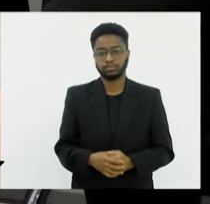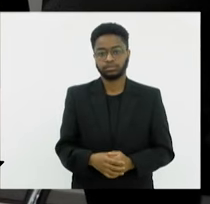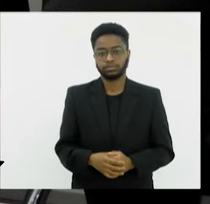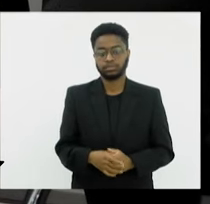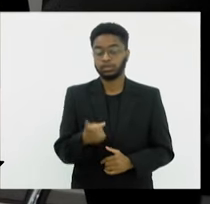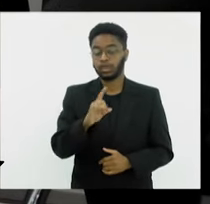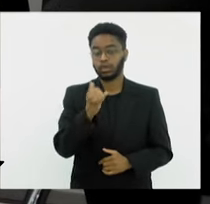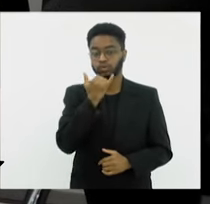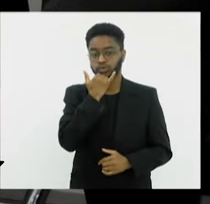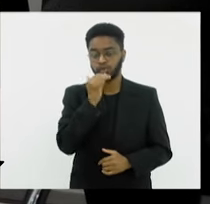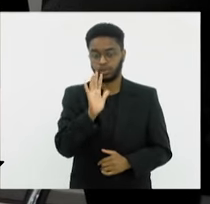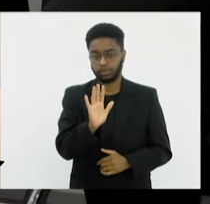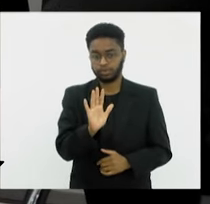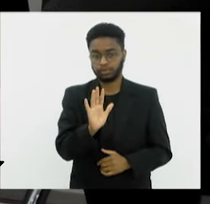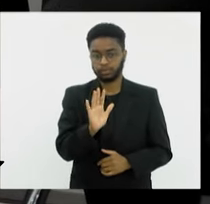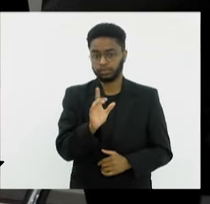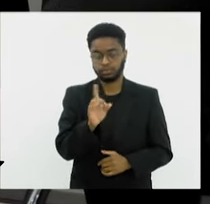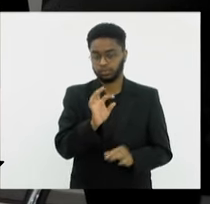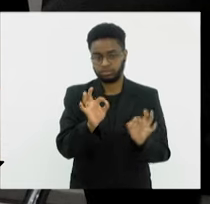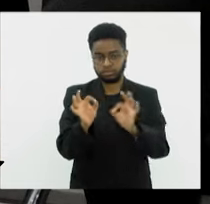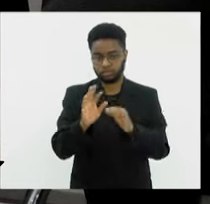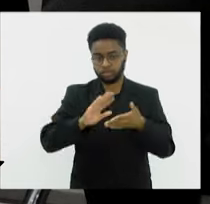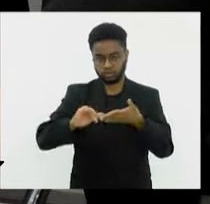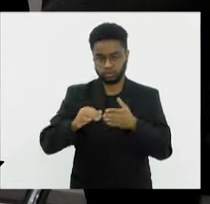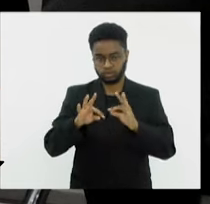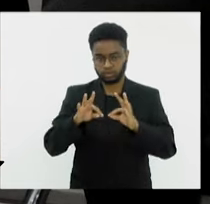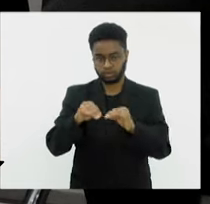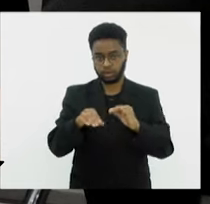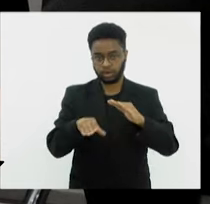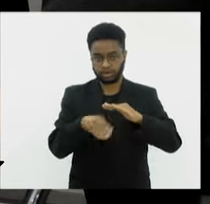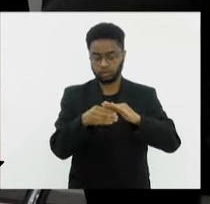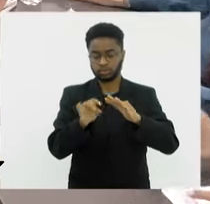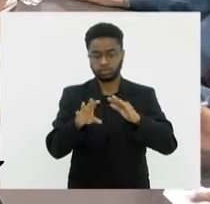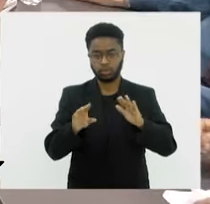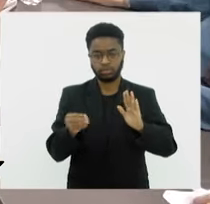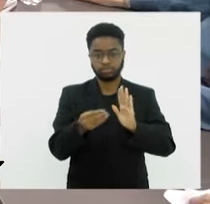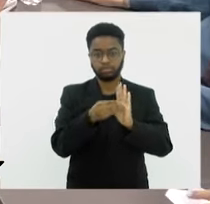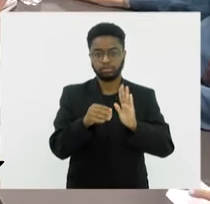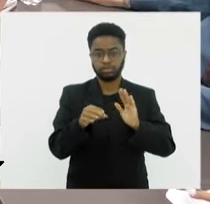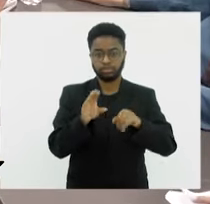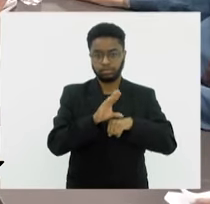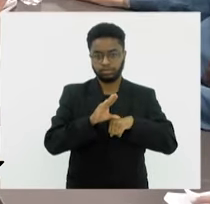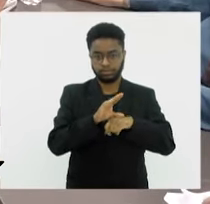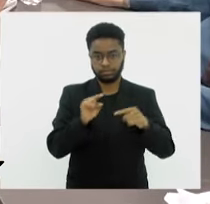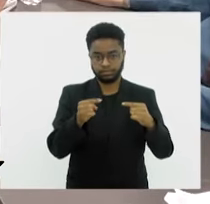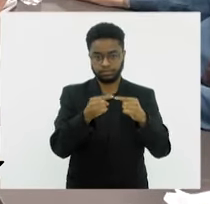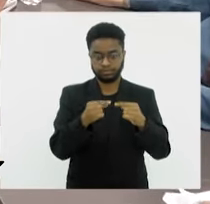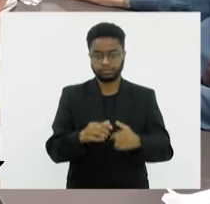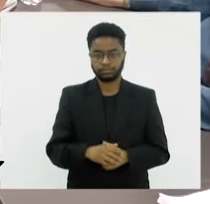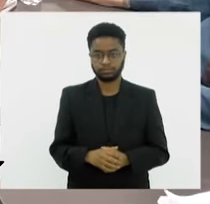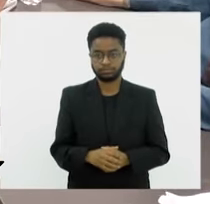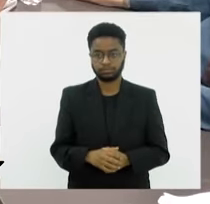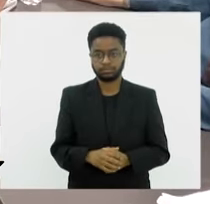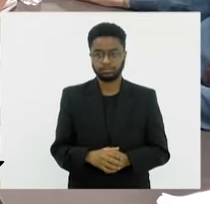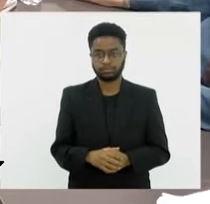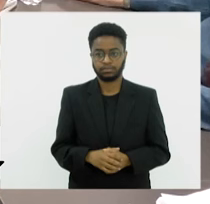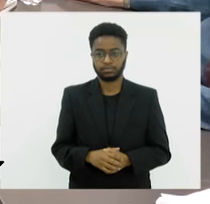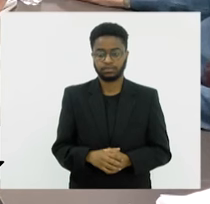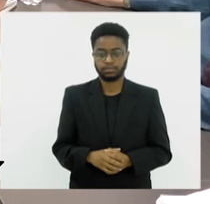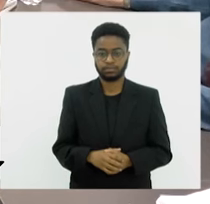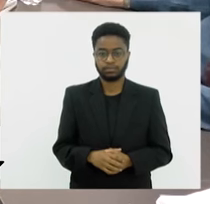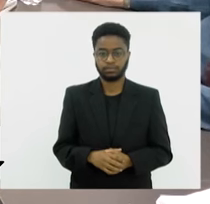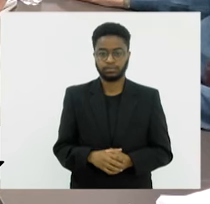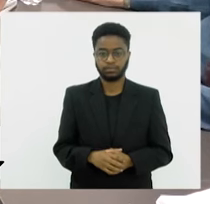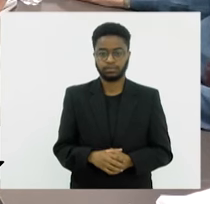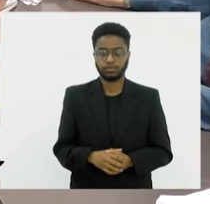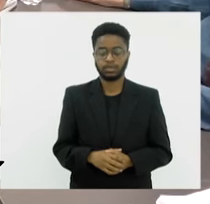Não, desculpa. Nenhuma emenda. Apenas constitucionalidade. Então, vou fazer o seguinte, vou me atribuir